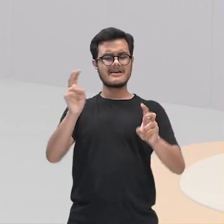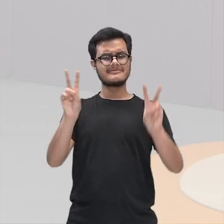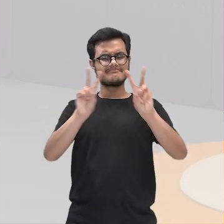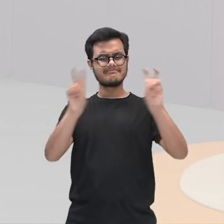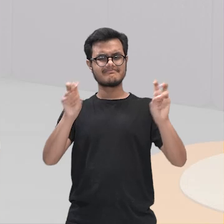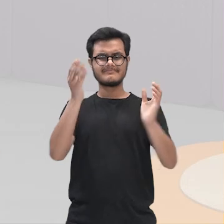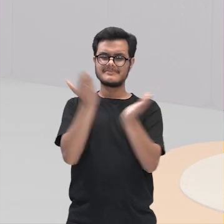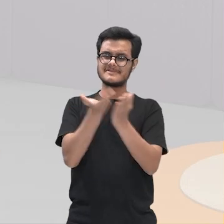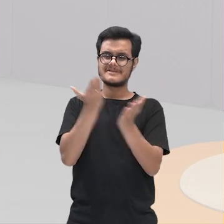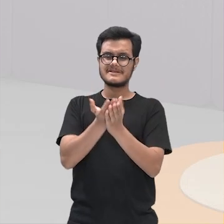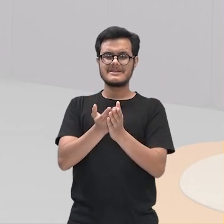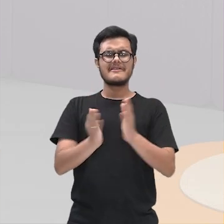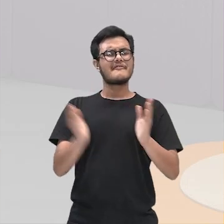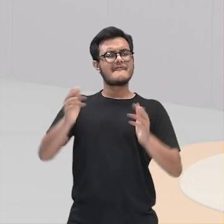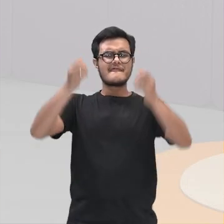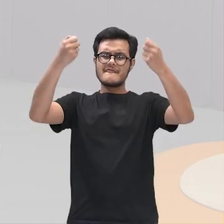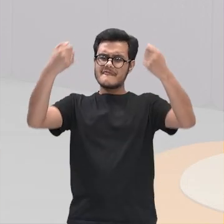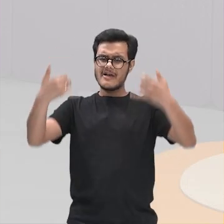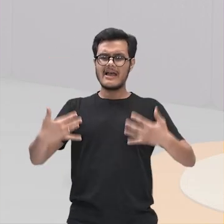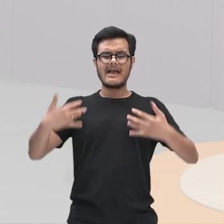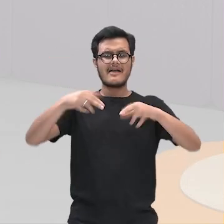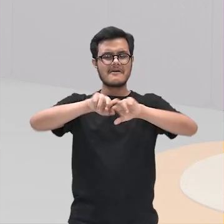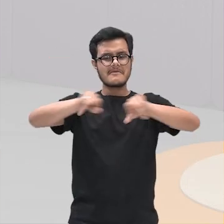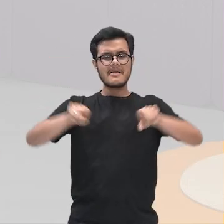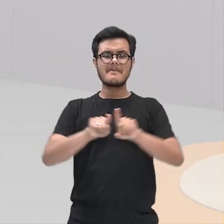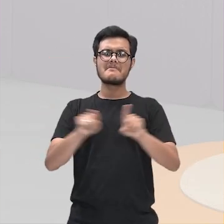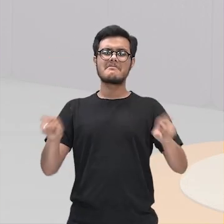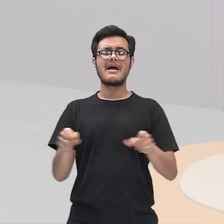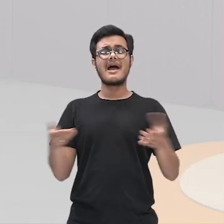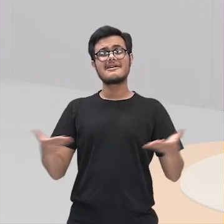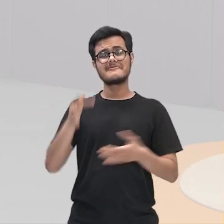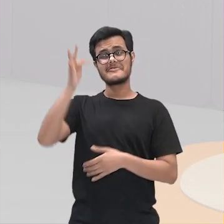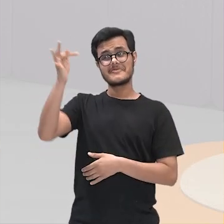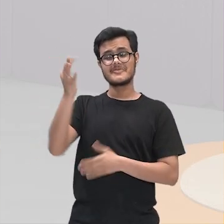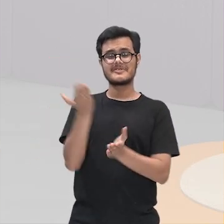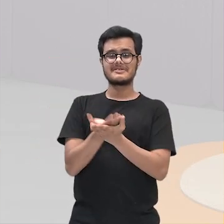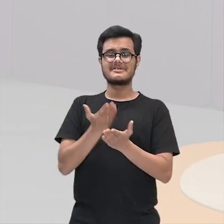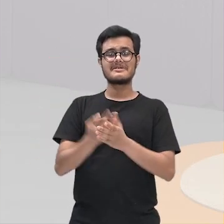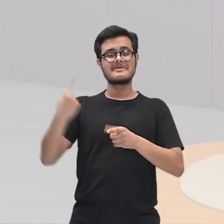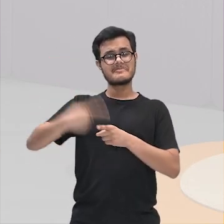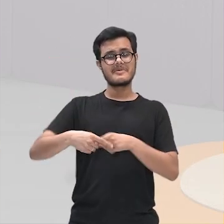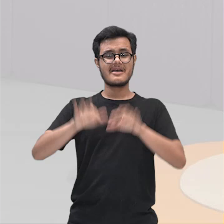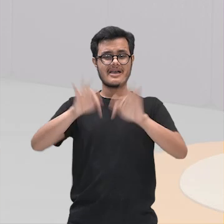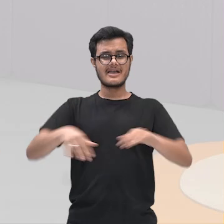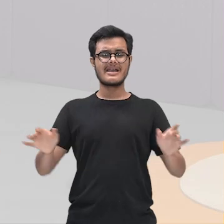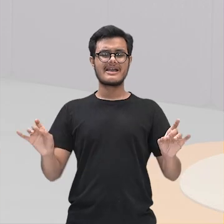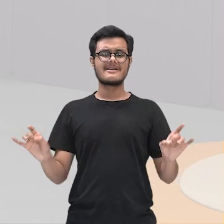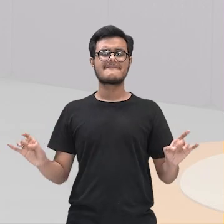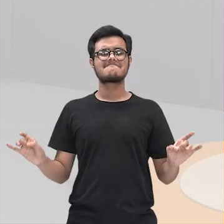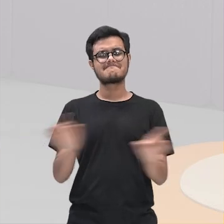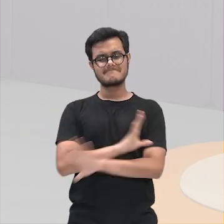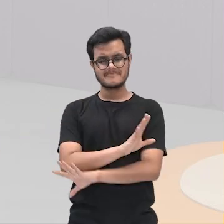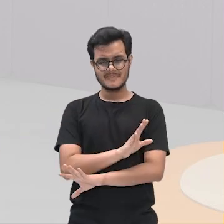ainda sobre o Império Bizantino, mas isso vai ficar para uma próxima aula. O professor Eberson vai